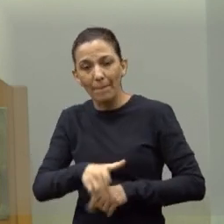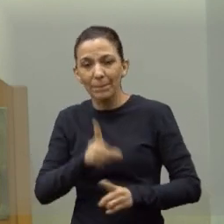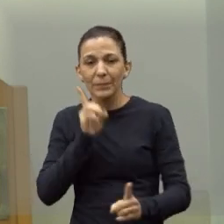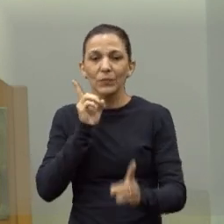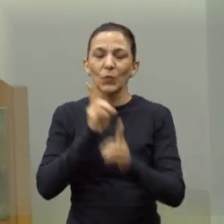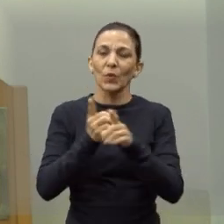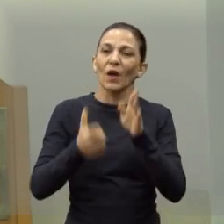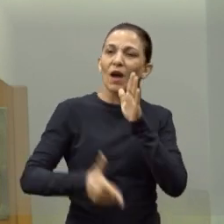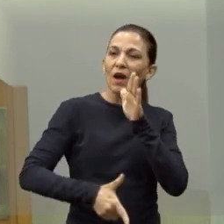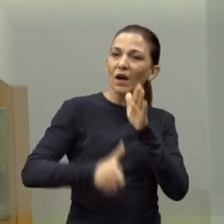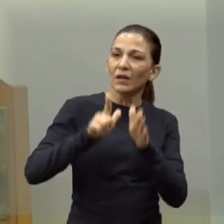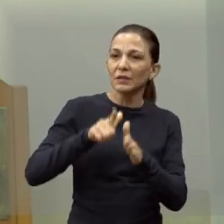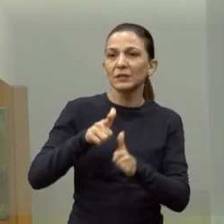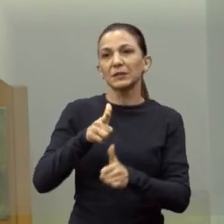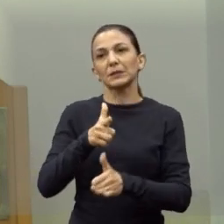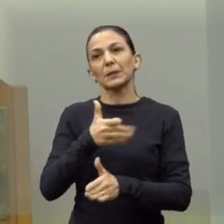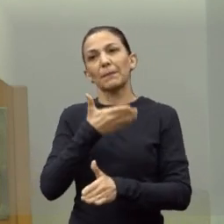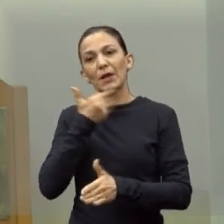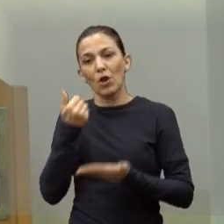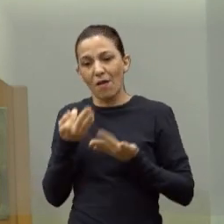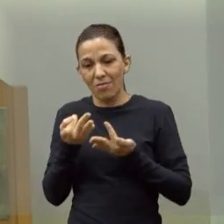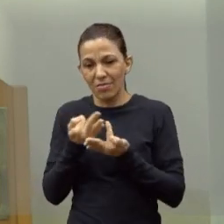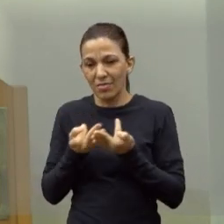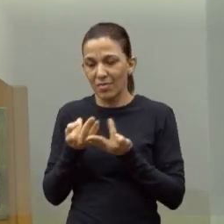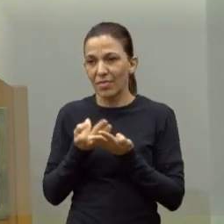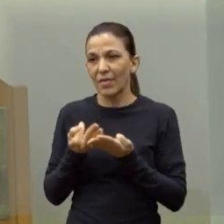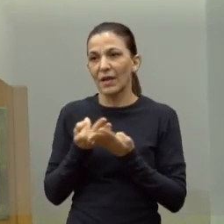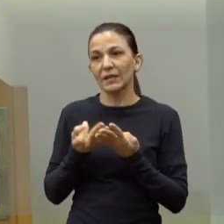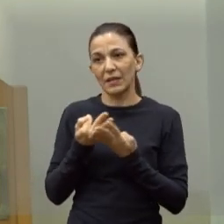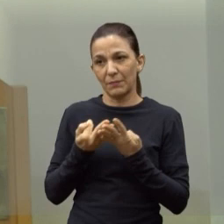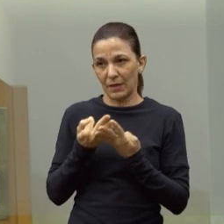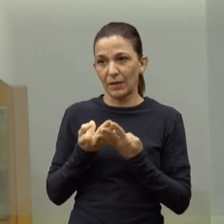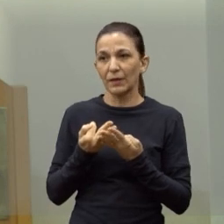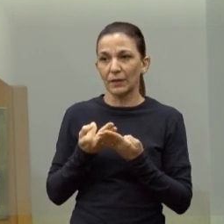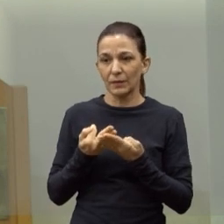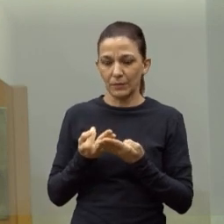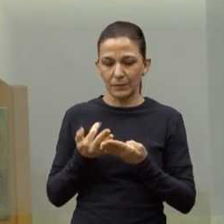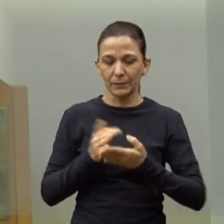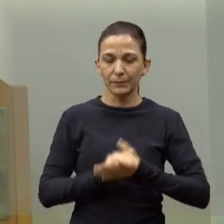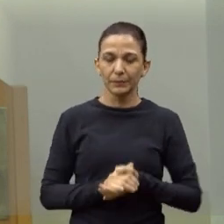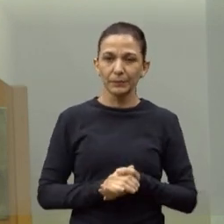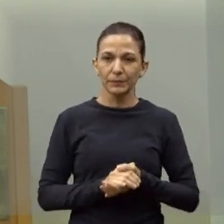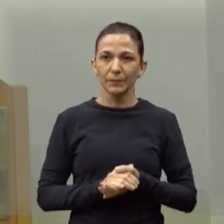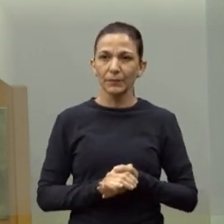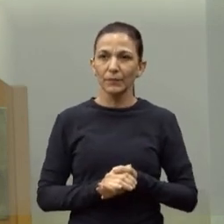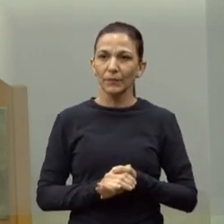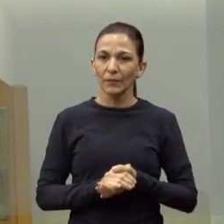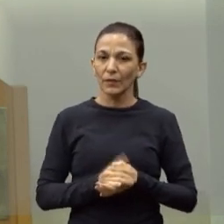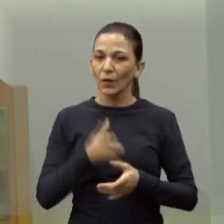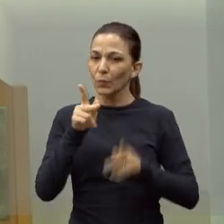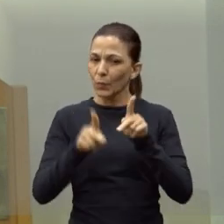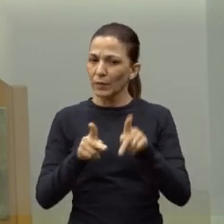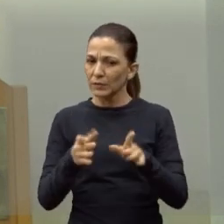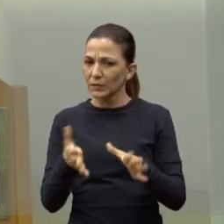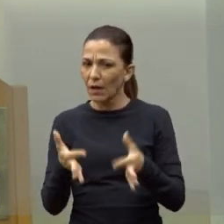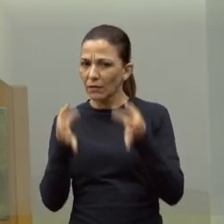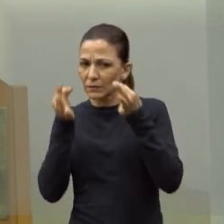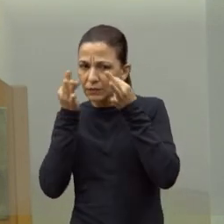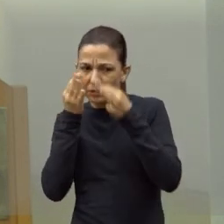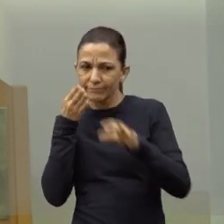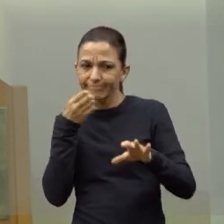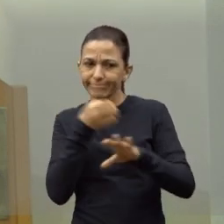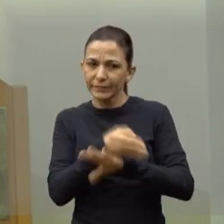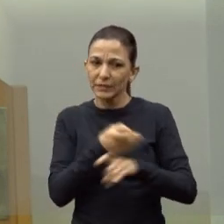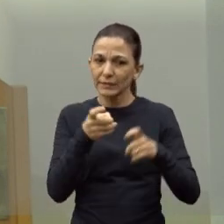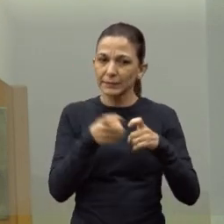melhor o tratamento é a gente vem chamar atenção aqui da população que vai fazer seus exames que vai fazer seus